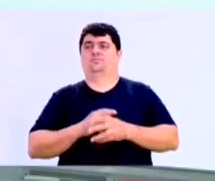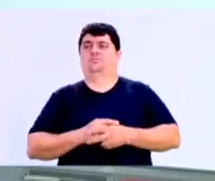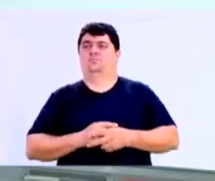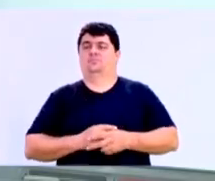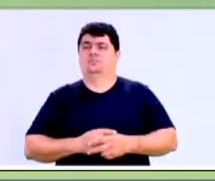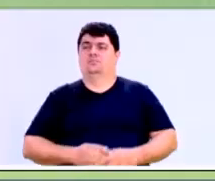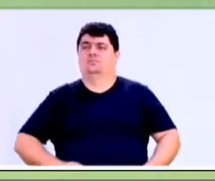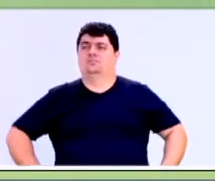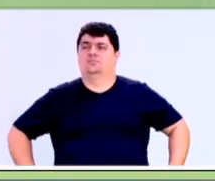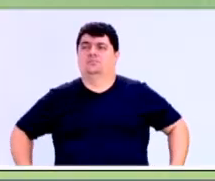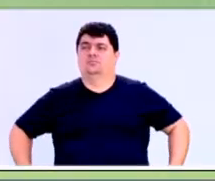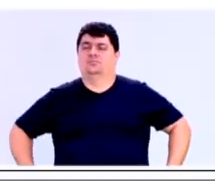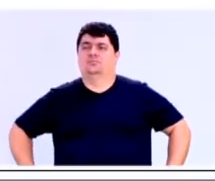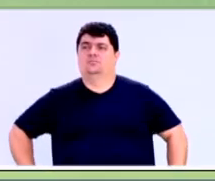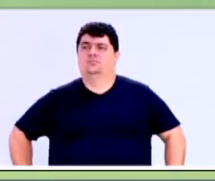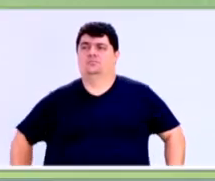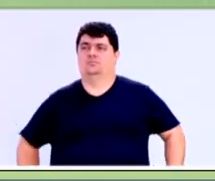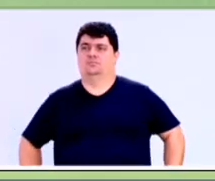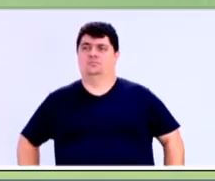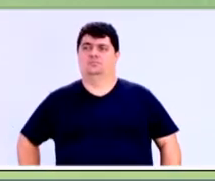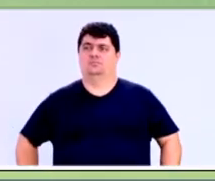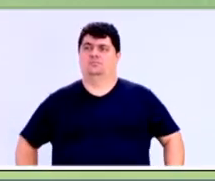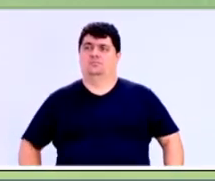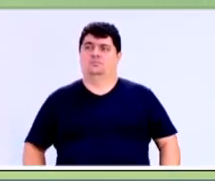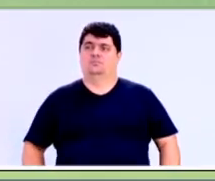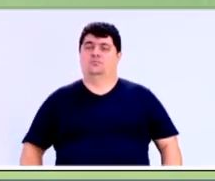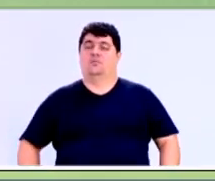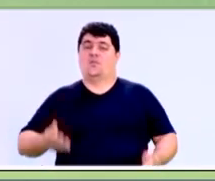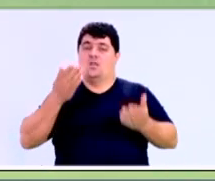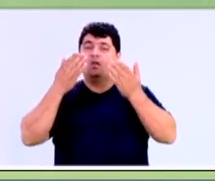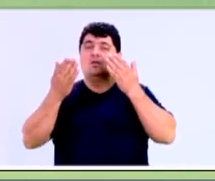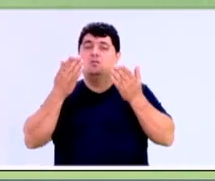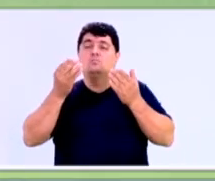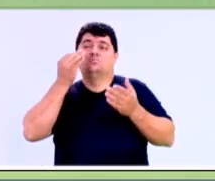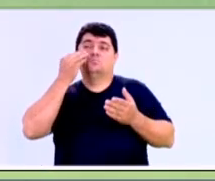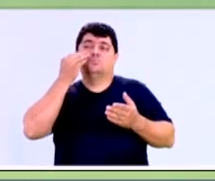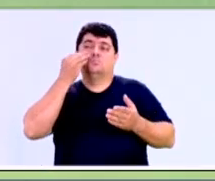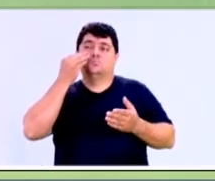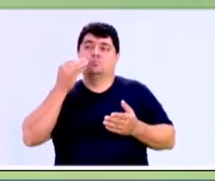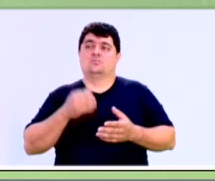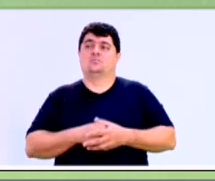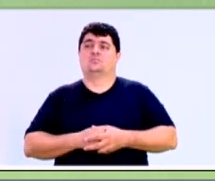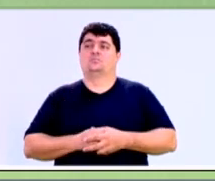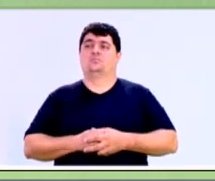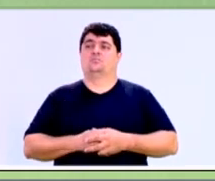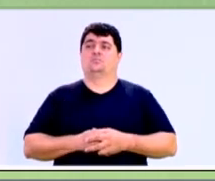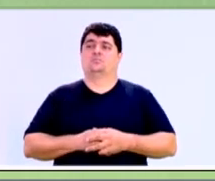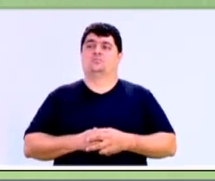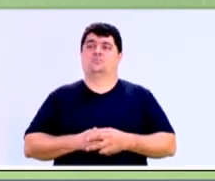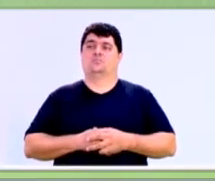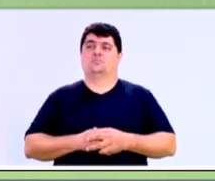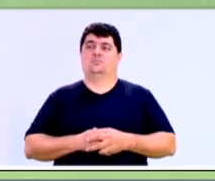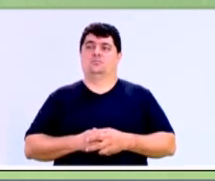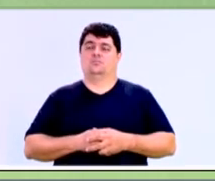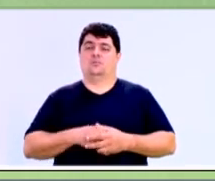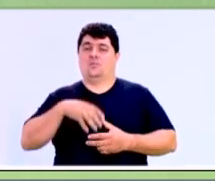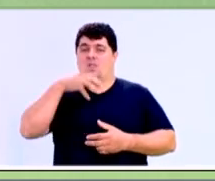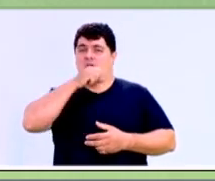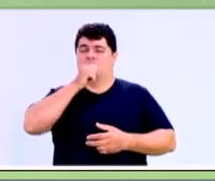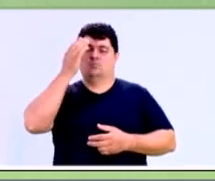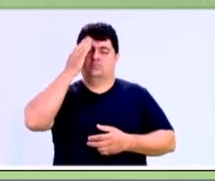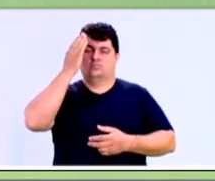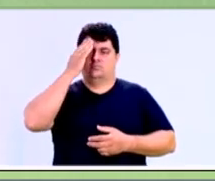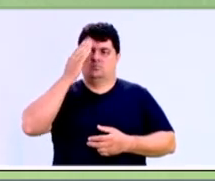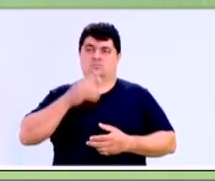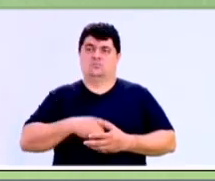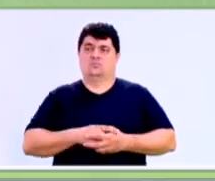aqui analisar um pouquinho os exemplos? Vamos interpretar, né? Fazer uma interpretação rápida